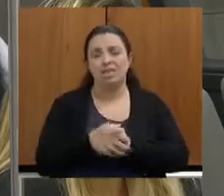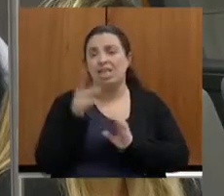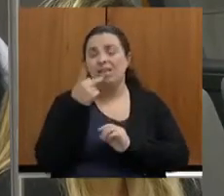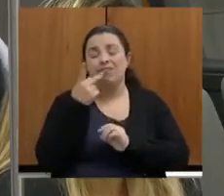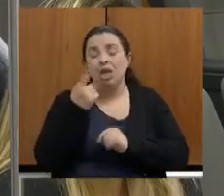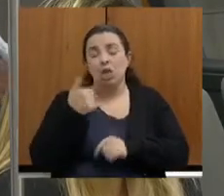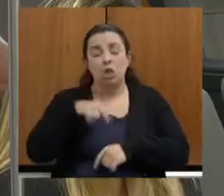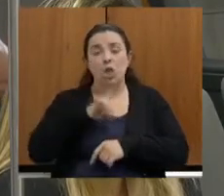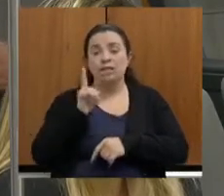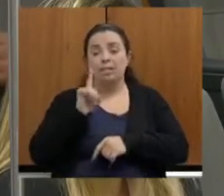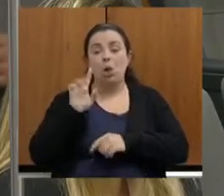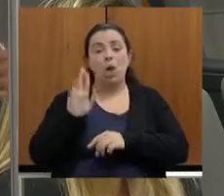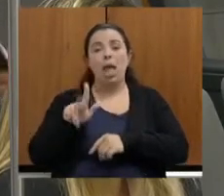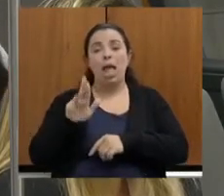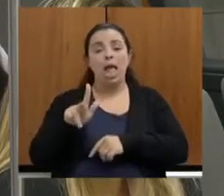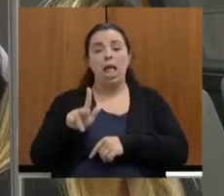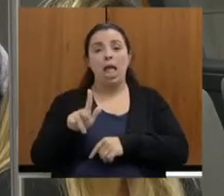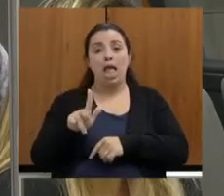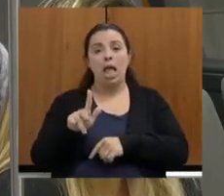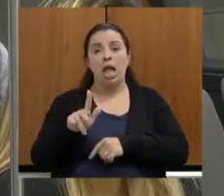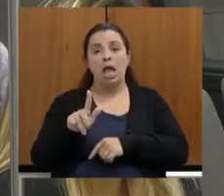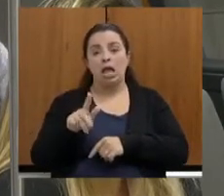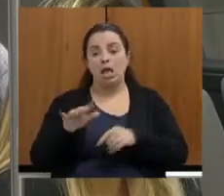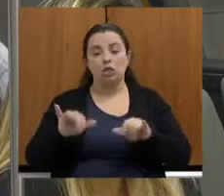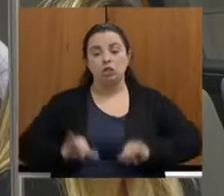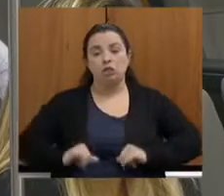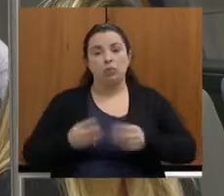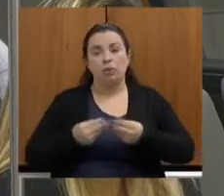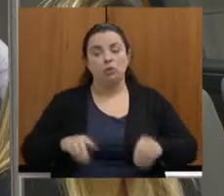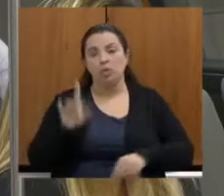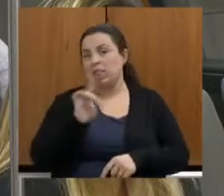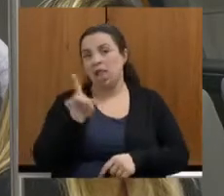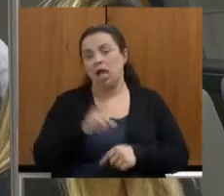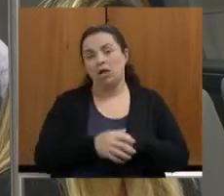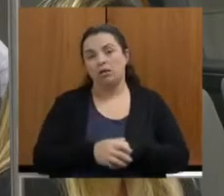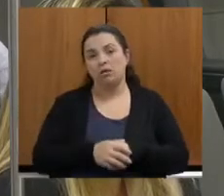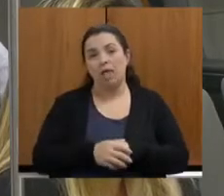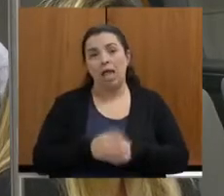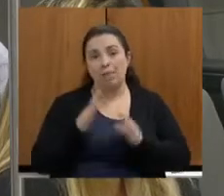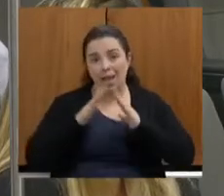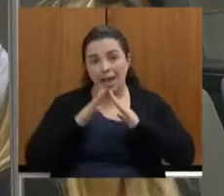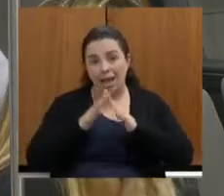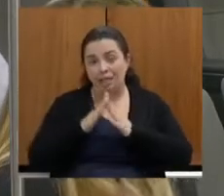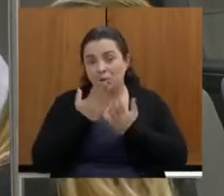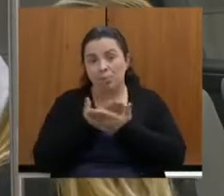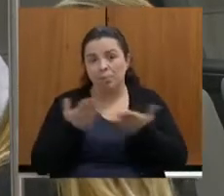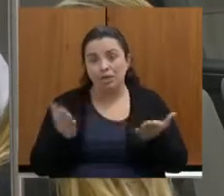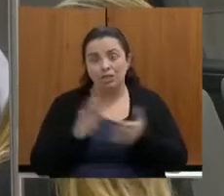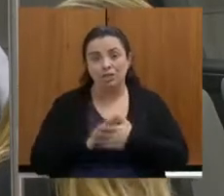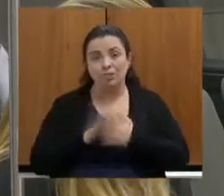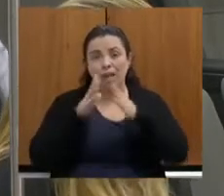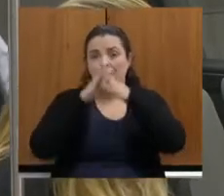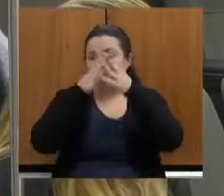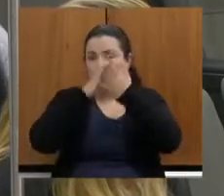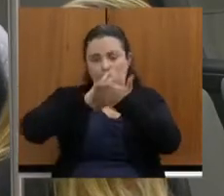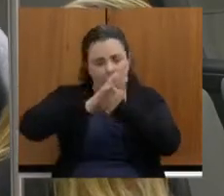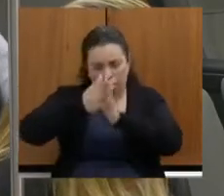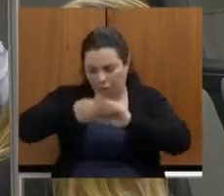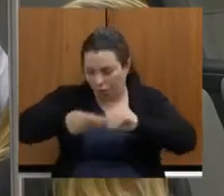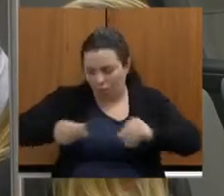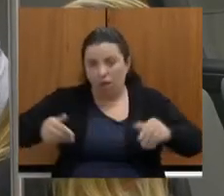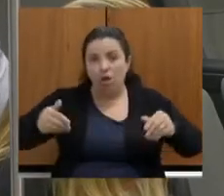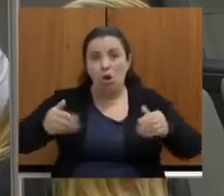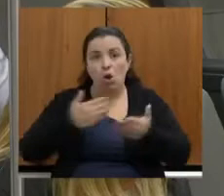somos atingidos E eu perdi minha casa demolir a minha casa conversaram